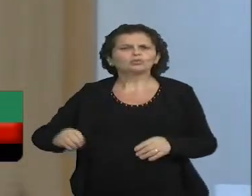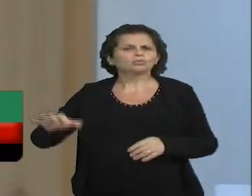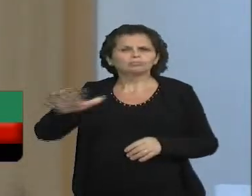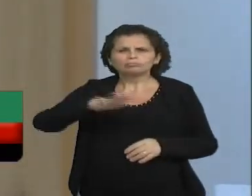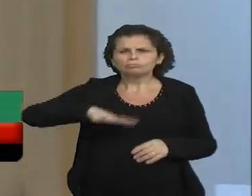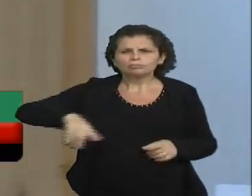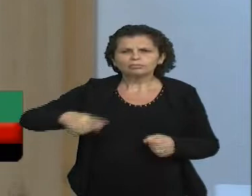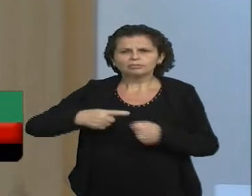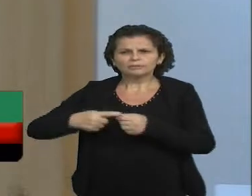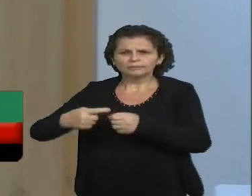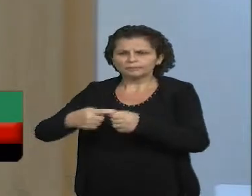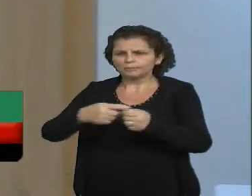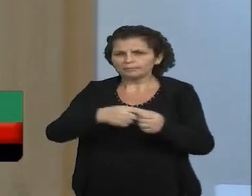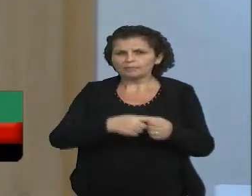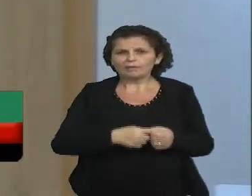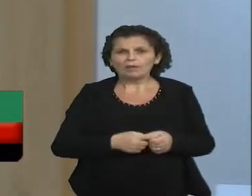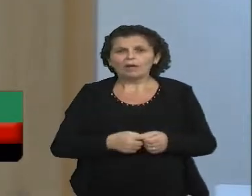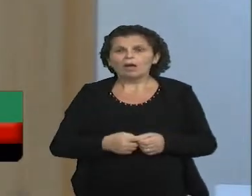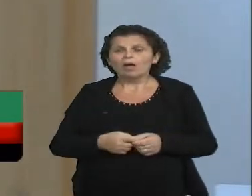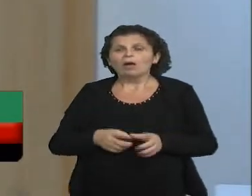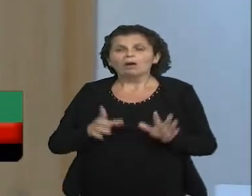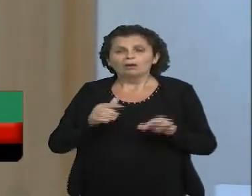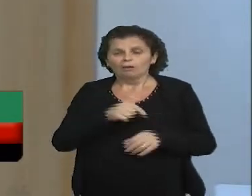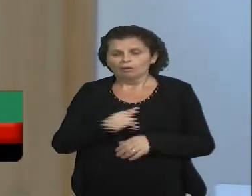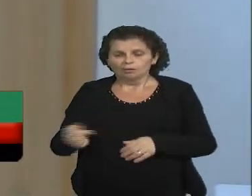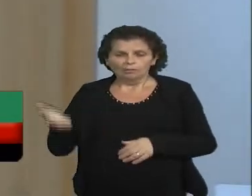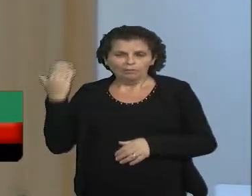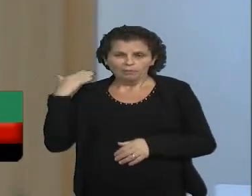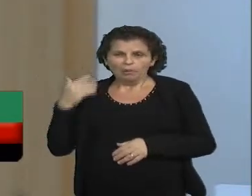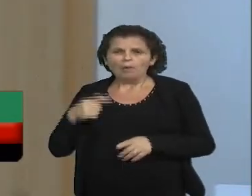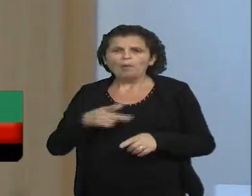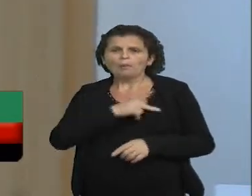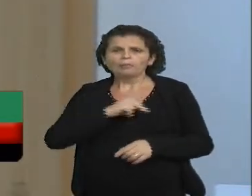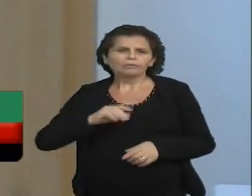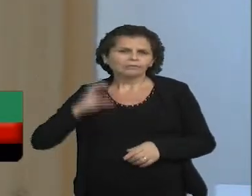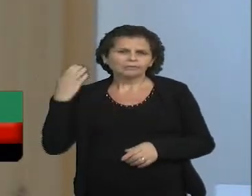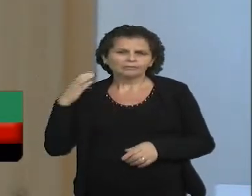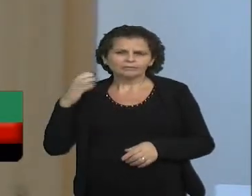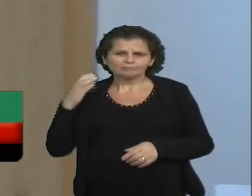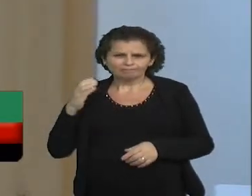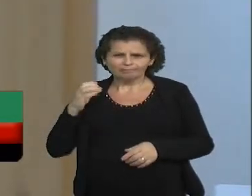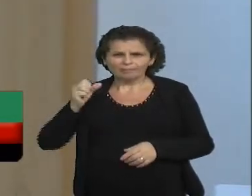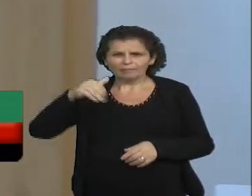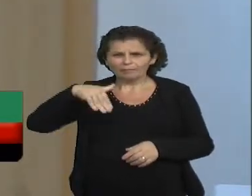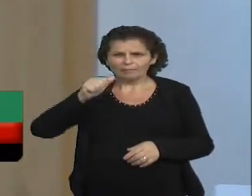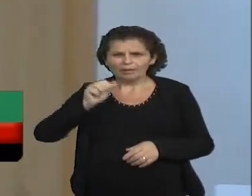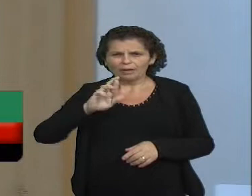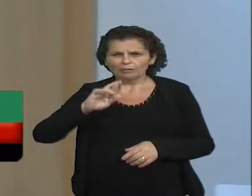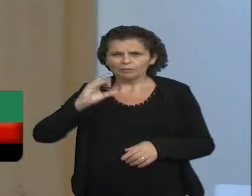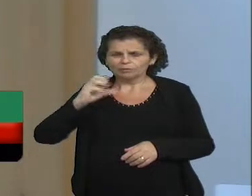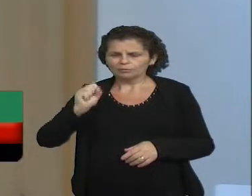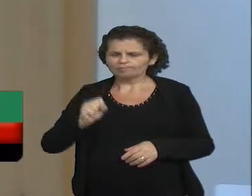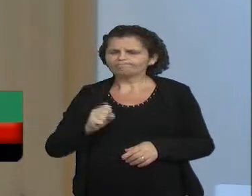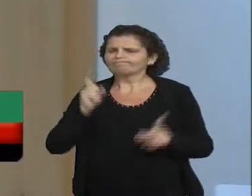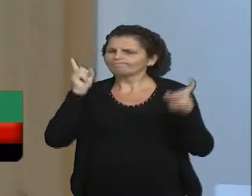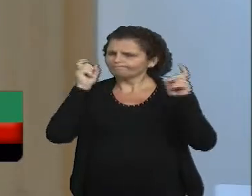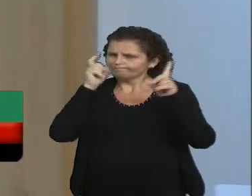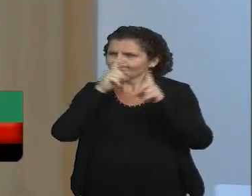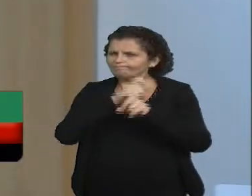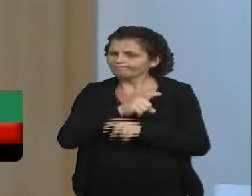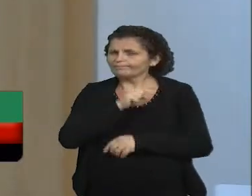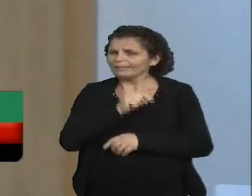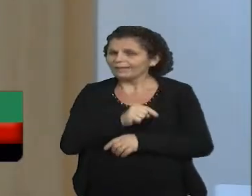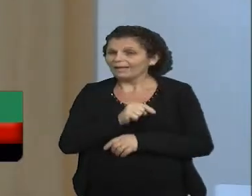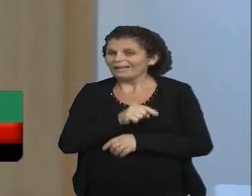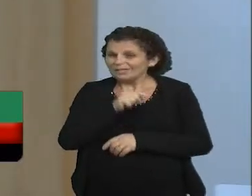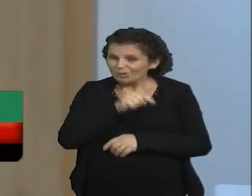eu conversava com o prefeito de Carapicuíba, Marcos Neves, e ele falando do desafio que é a saúde em Carapicuíba, e eu